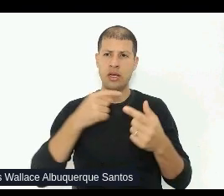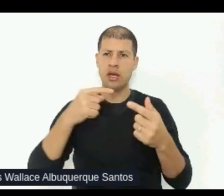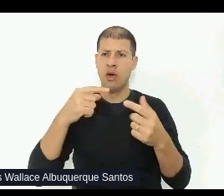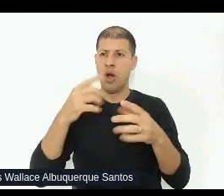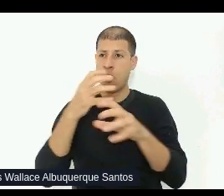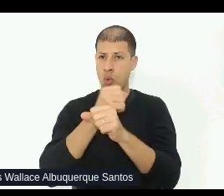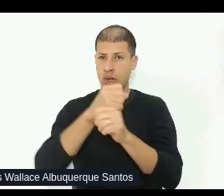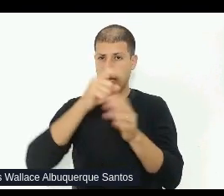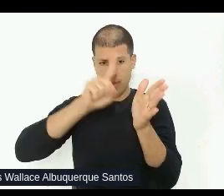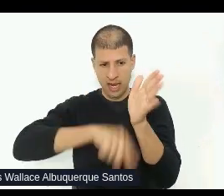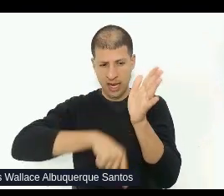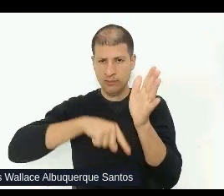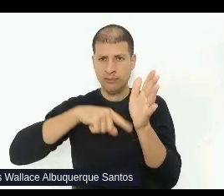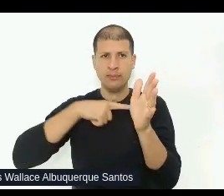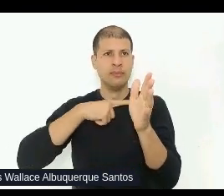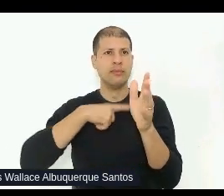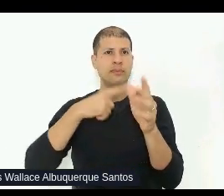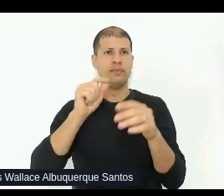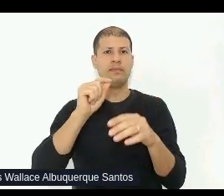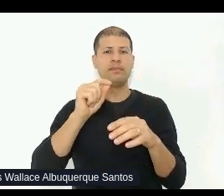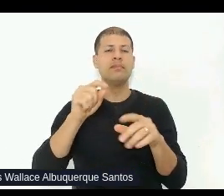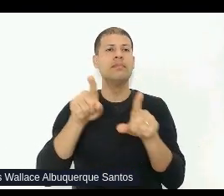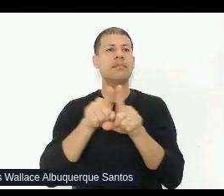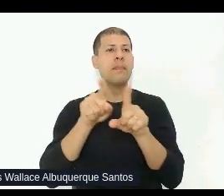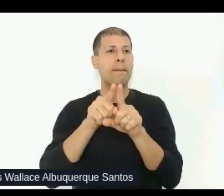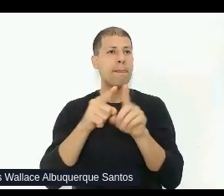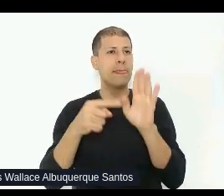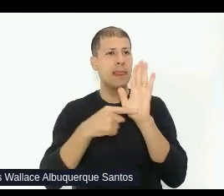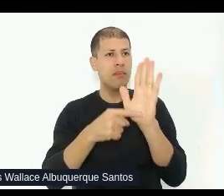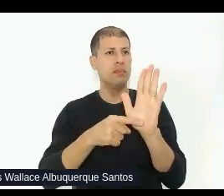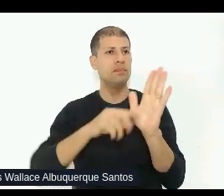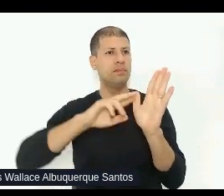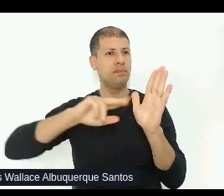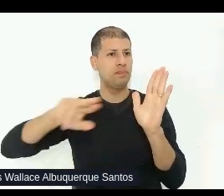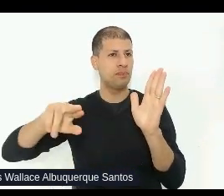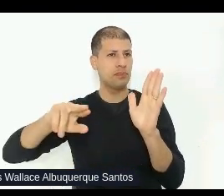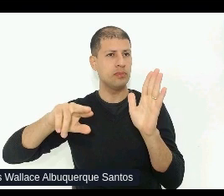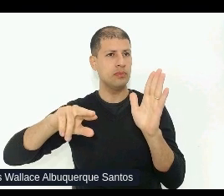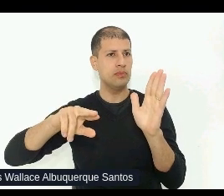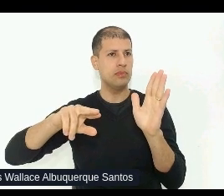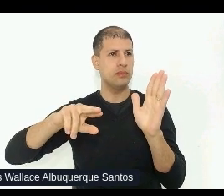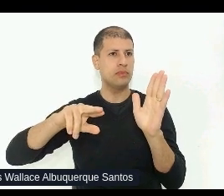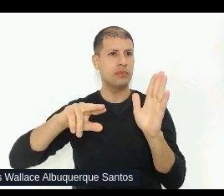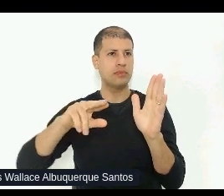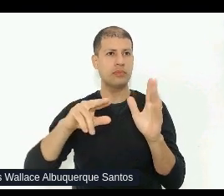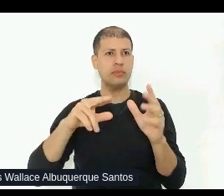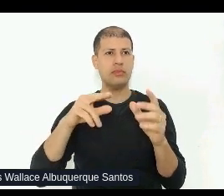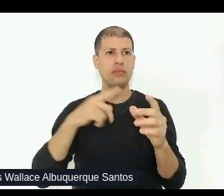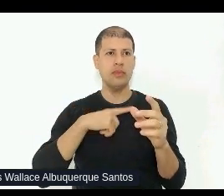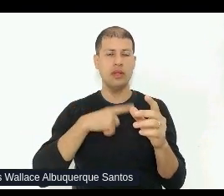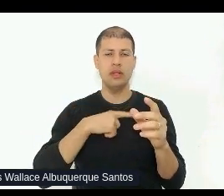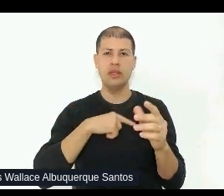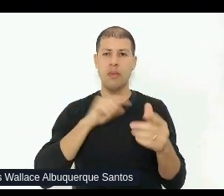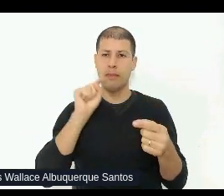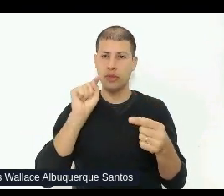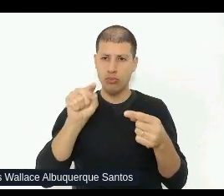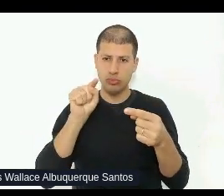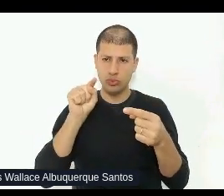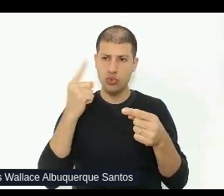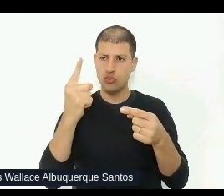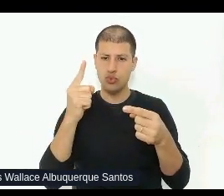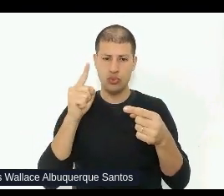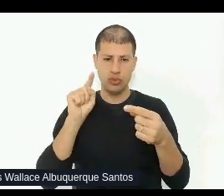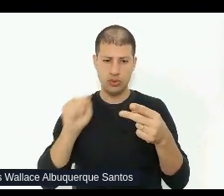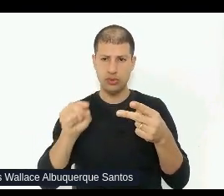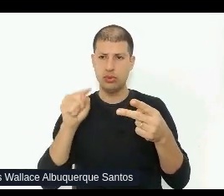logo abaixo a gente tem ali também um componente ali de botões, normalmente fica em aplicativos de botões ali de ações